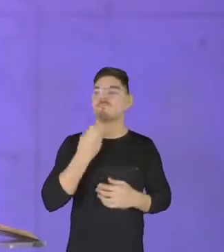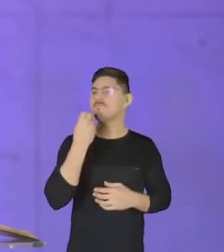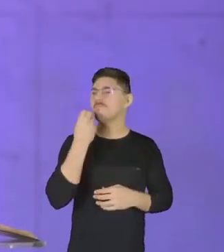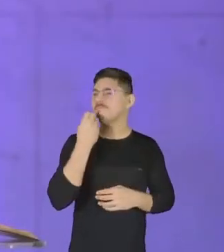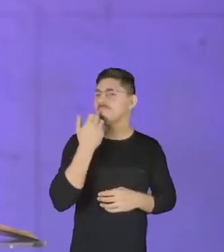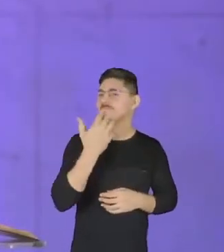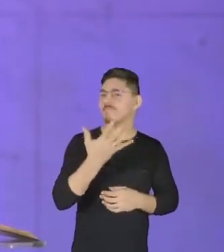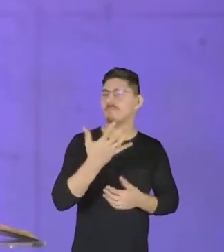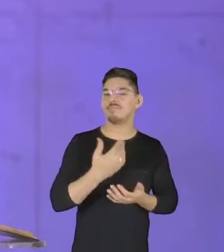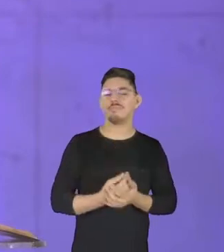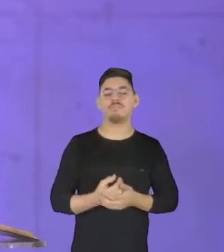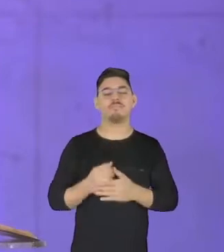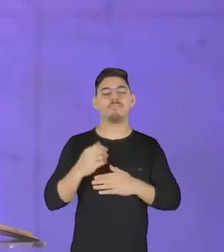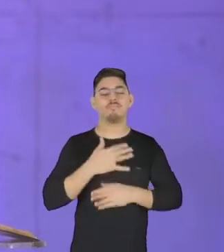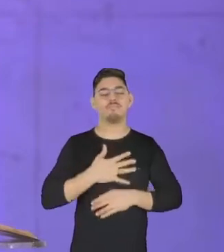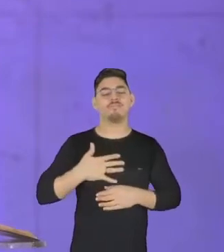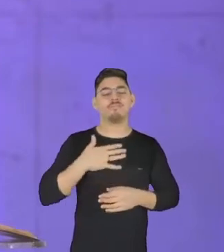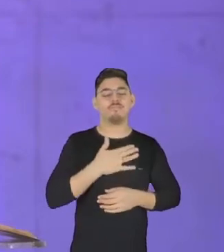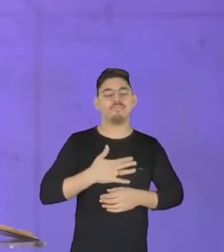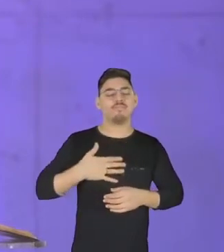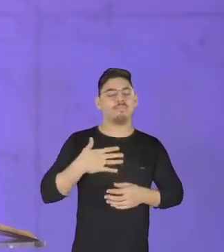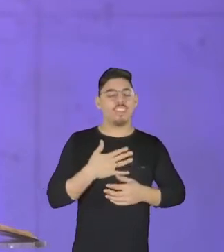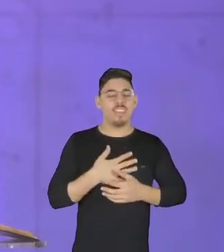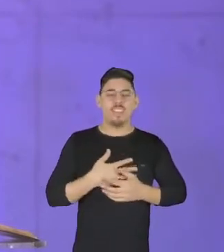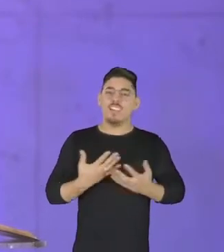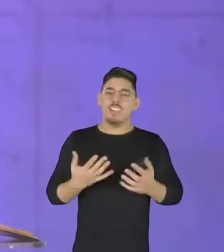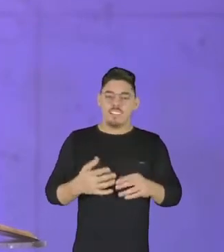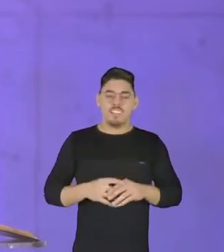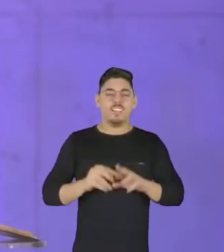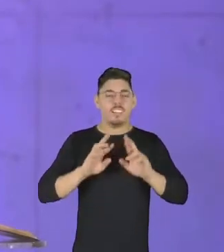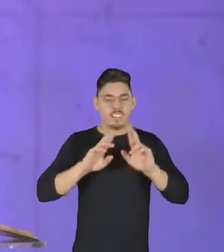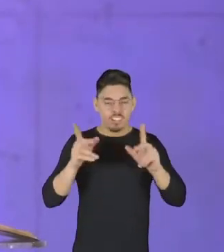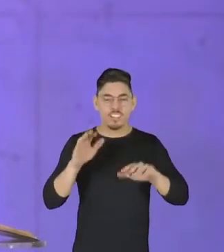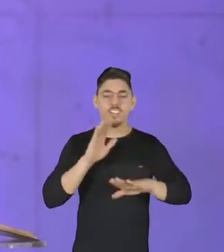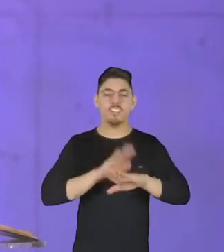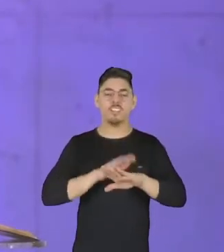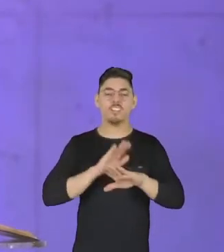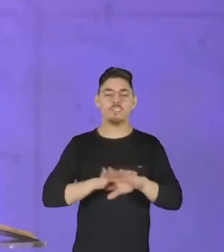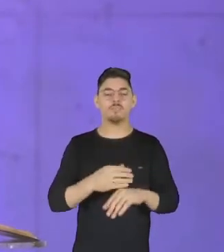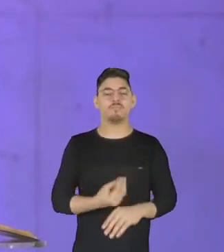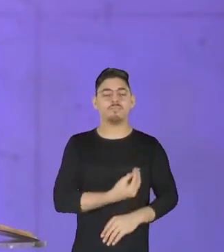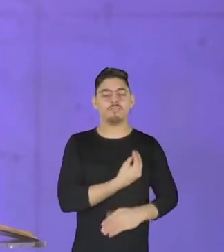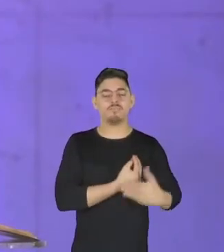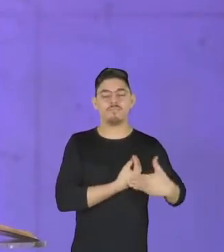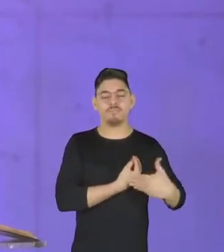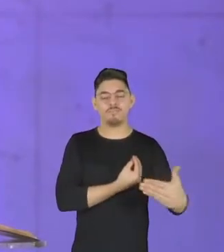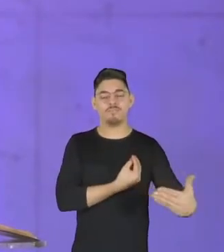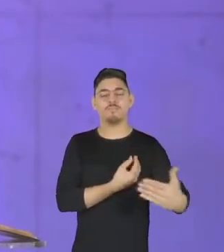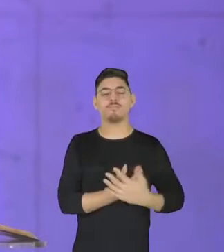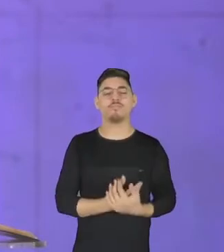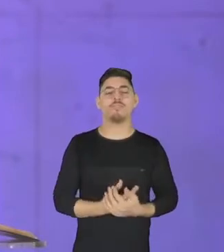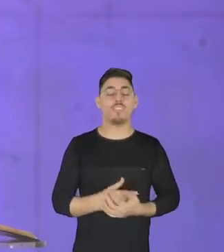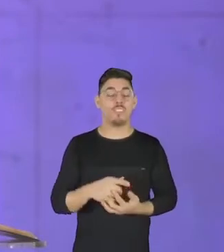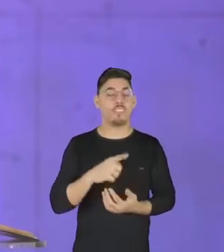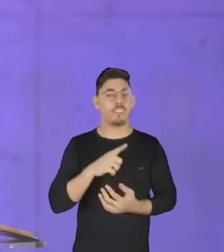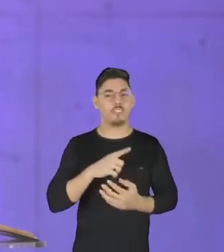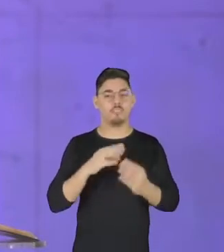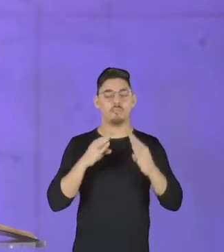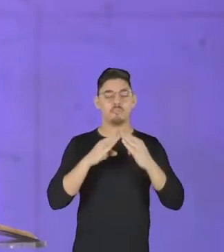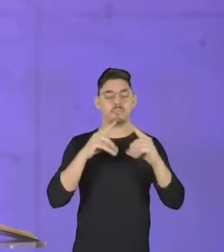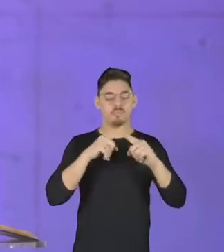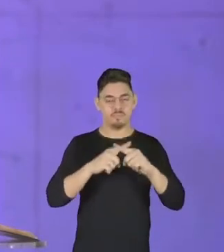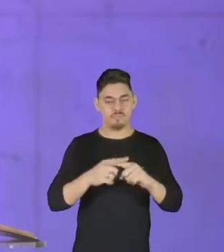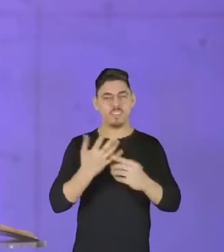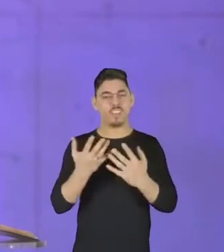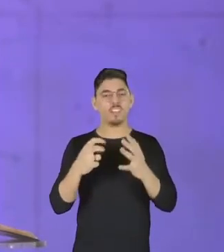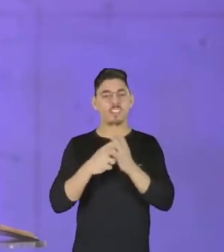bom, gostoso e que diferença faz nas nossas vidas termos uma igreja que